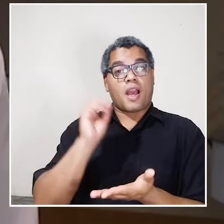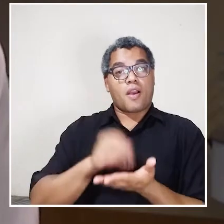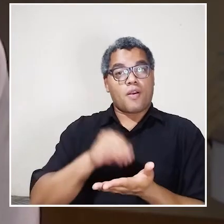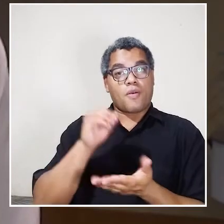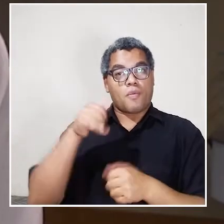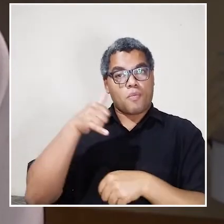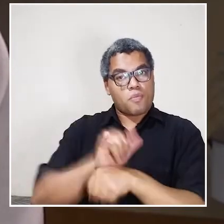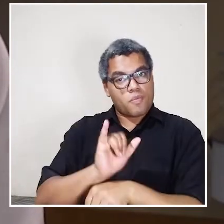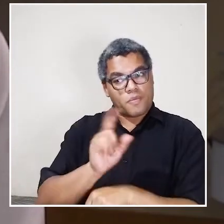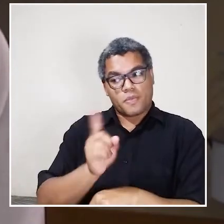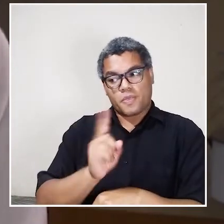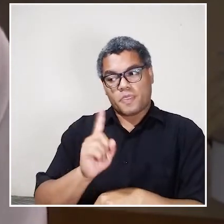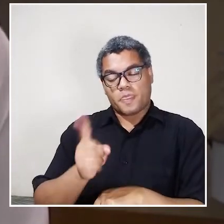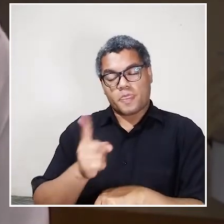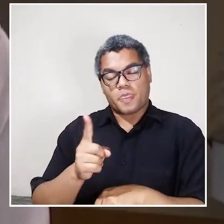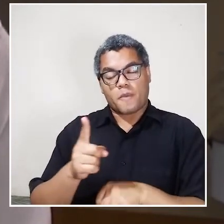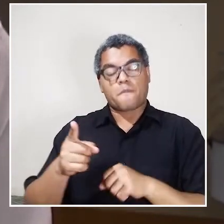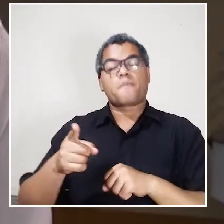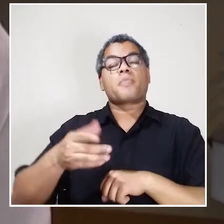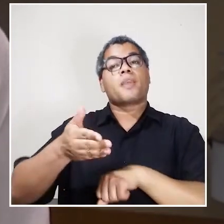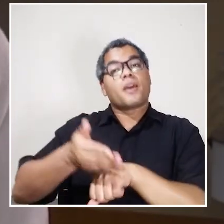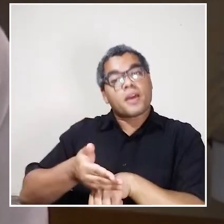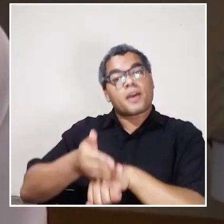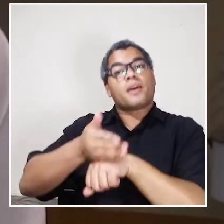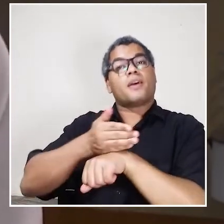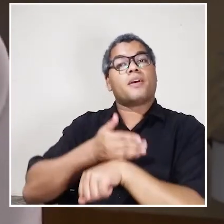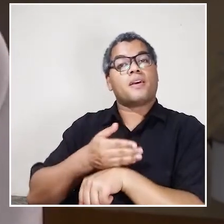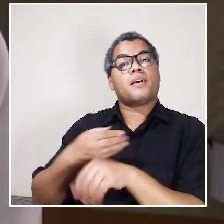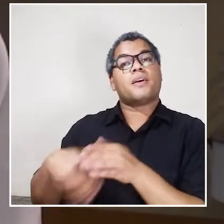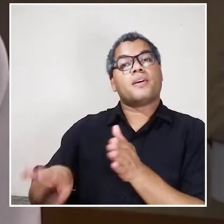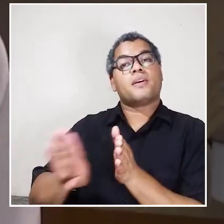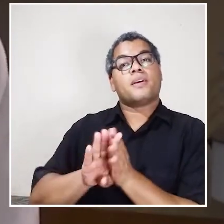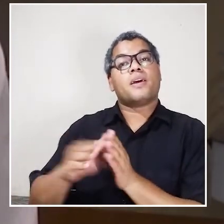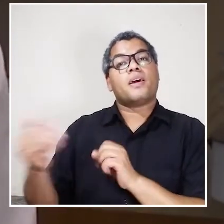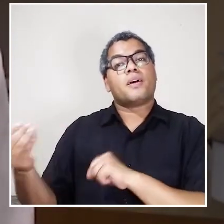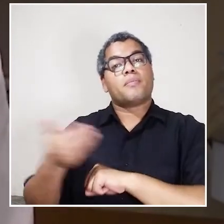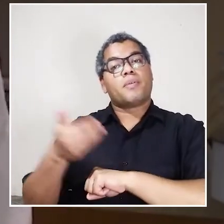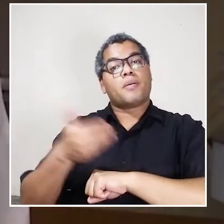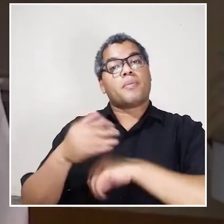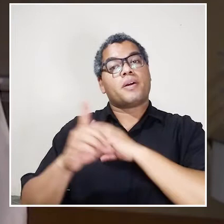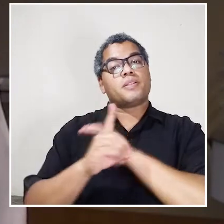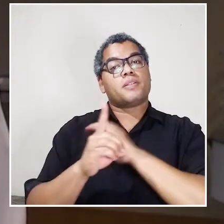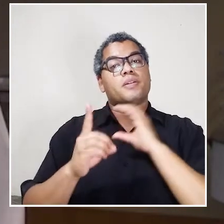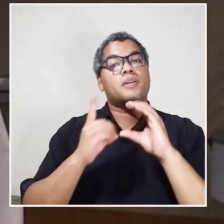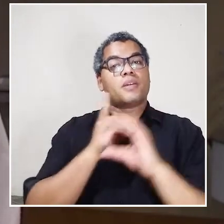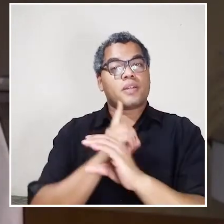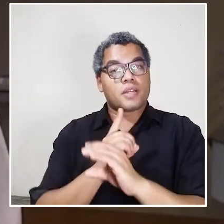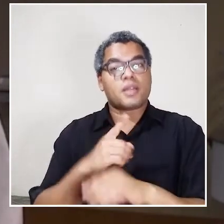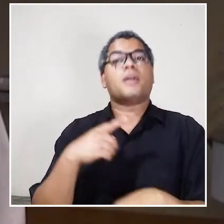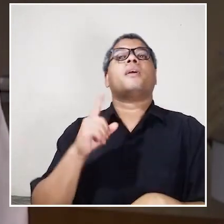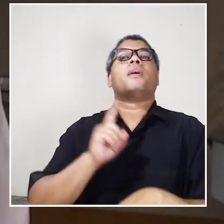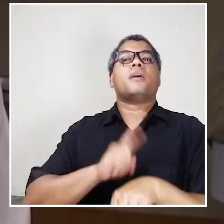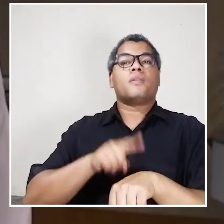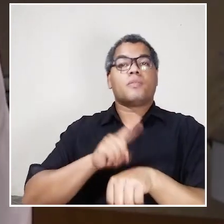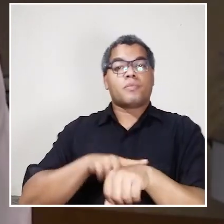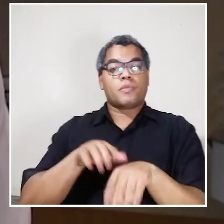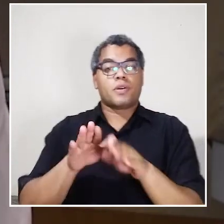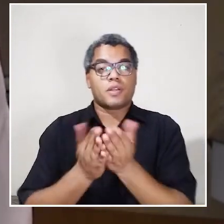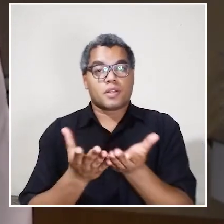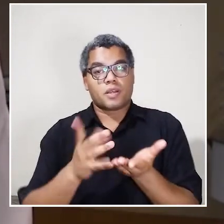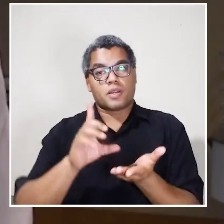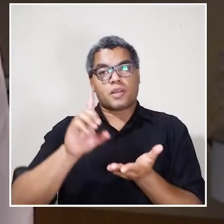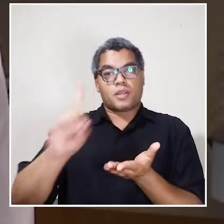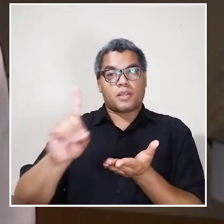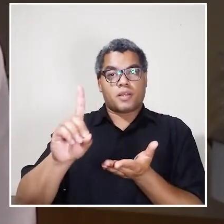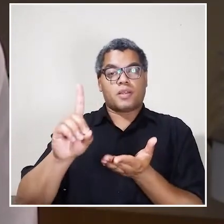aulas. Chegue cedo na casa do Senhor para participar do culto e no momento da entrega da palavra,